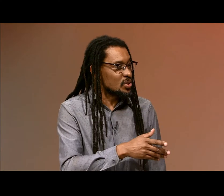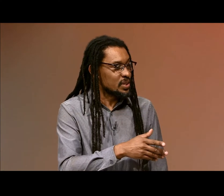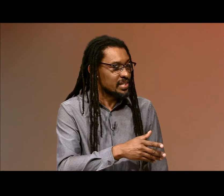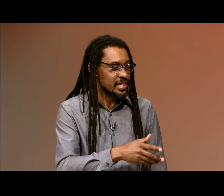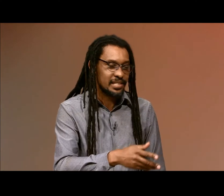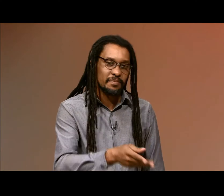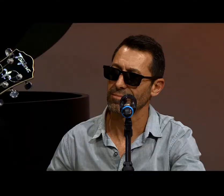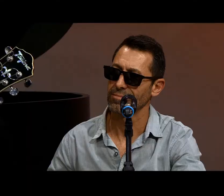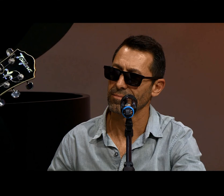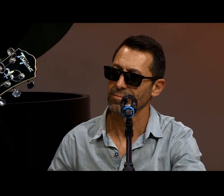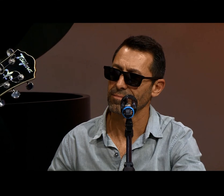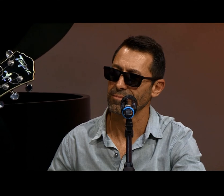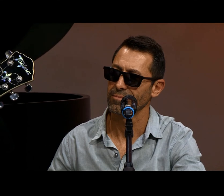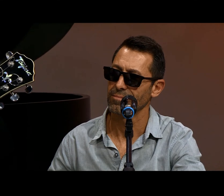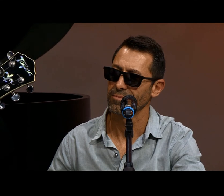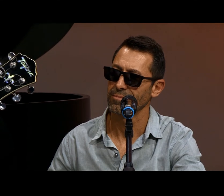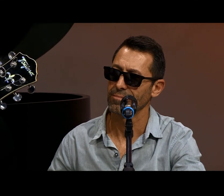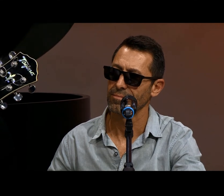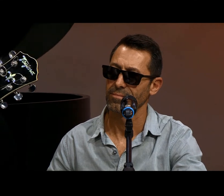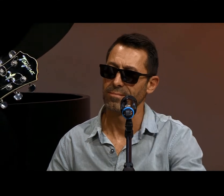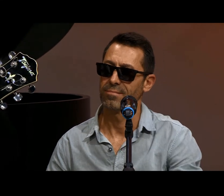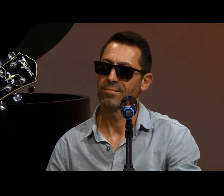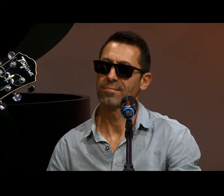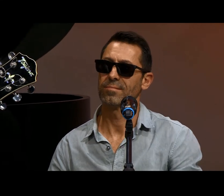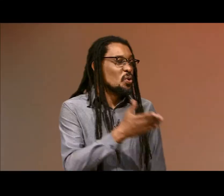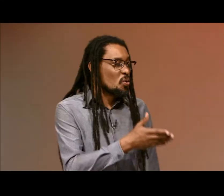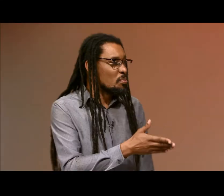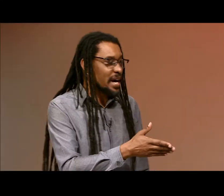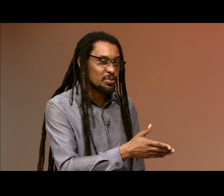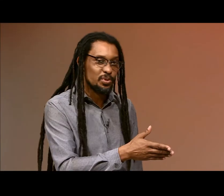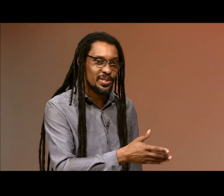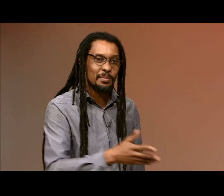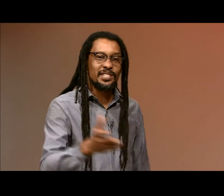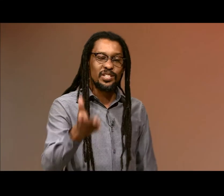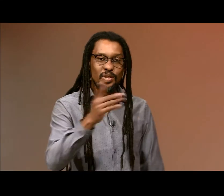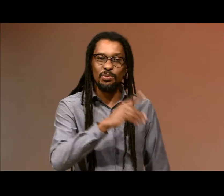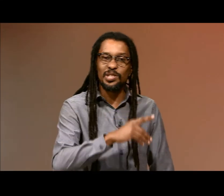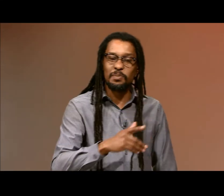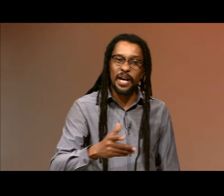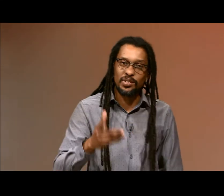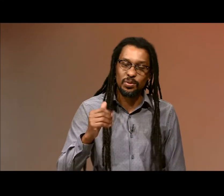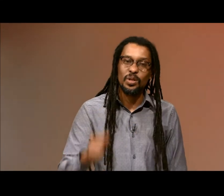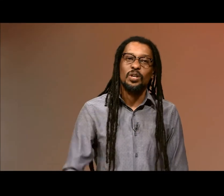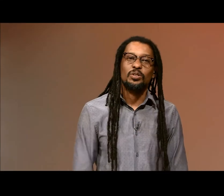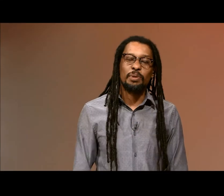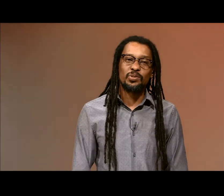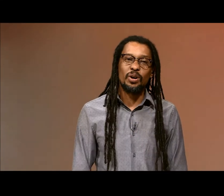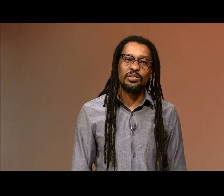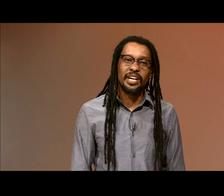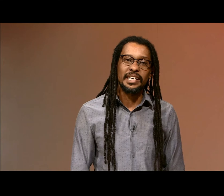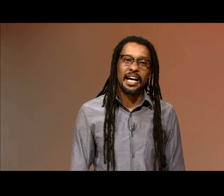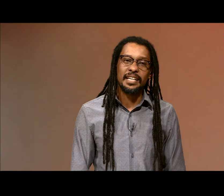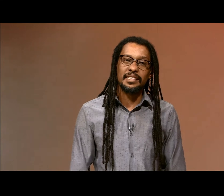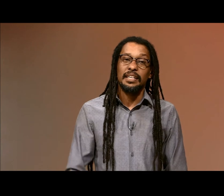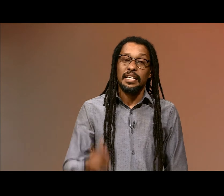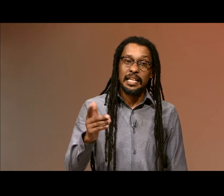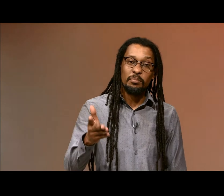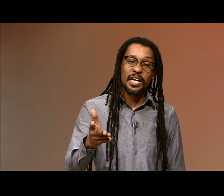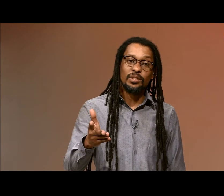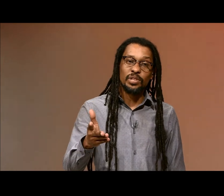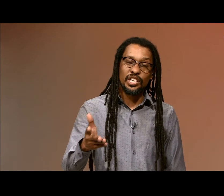agradecer a presença de vocês. Pedir para vocês encerrarem a nossa semana com mais música, mas antes eu me despeço do pessoal que está em